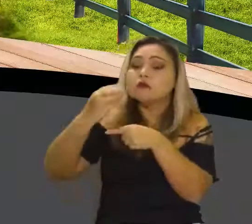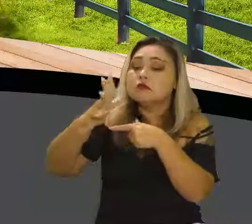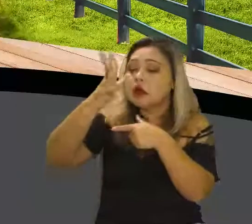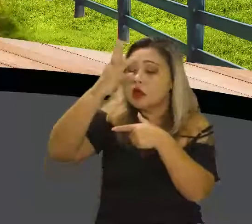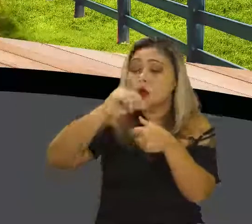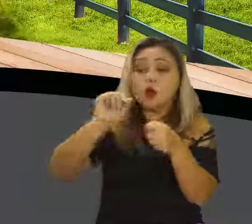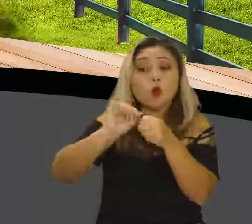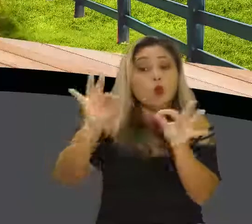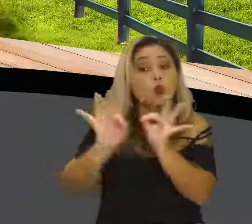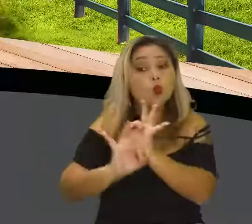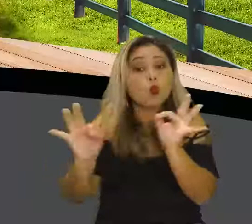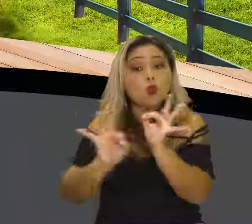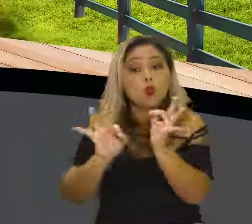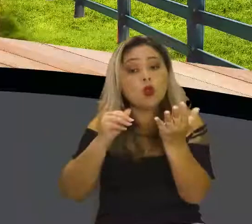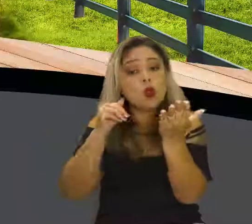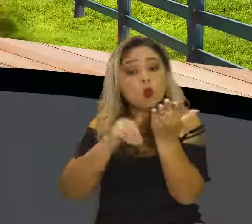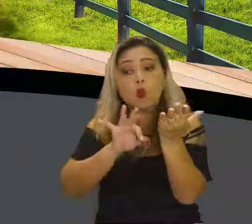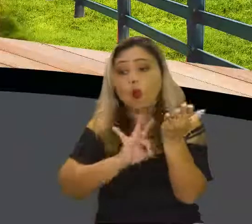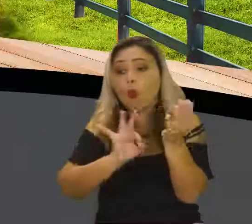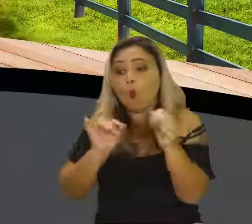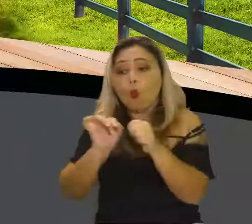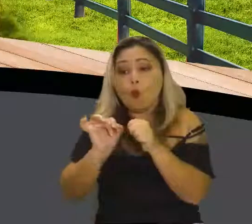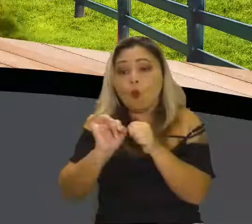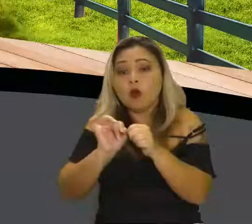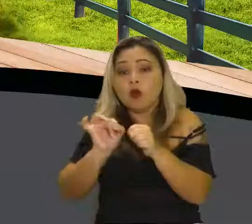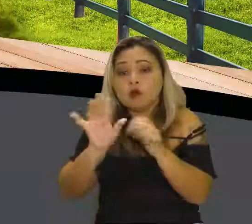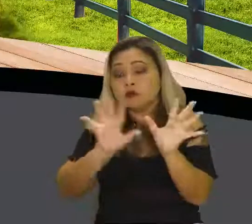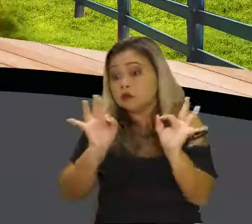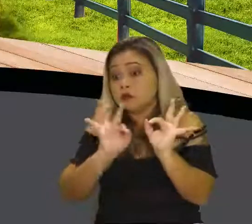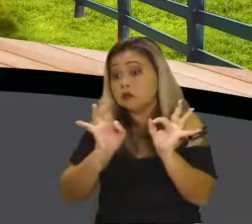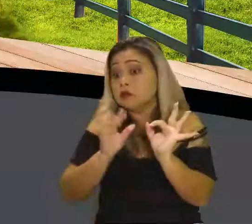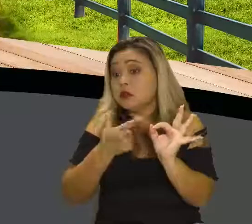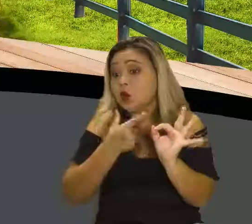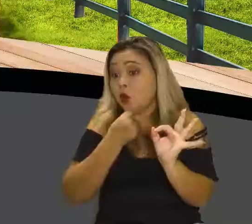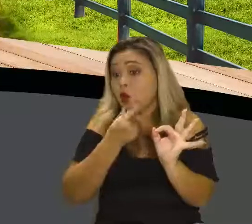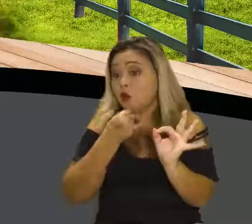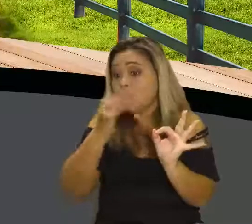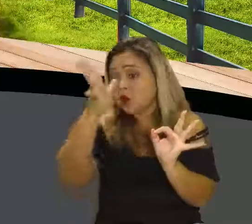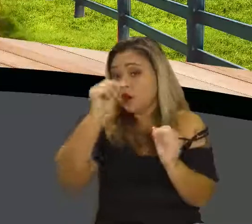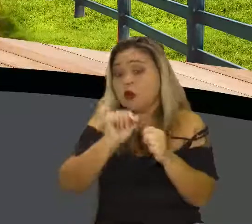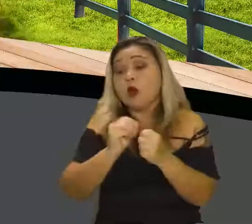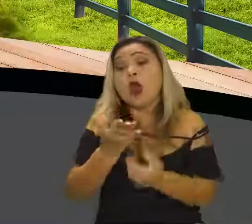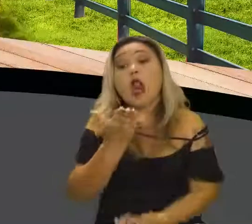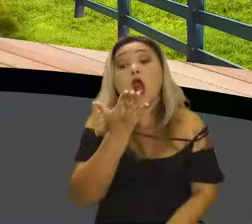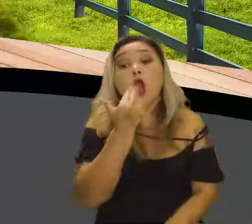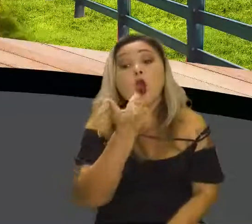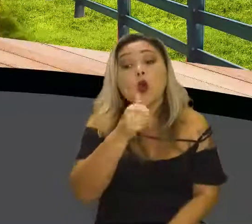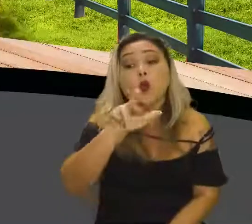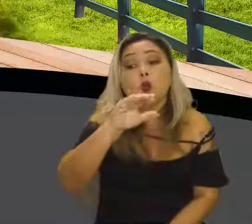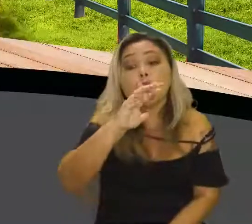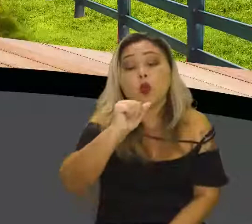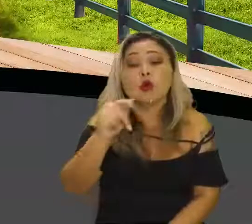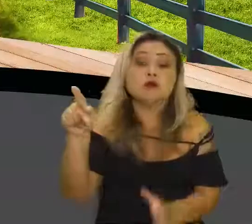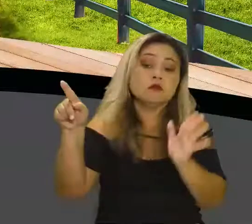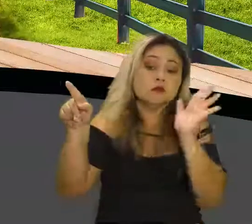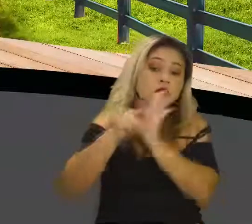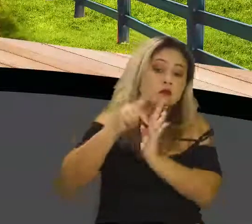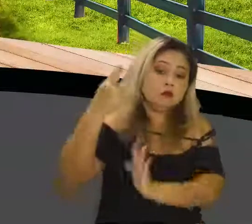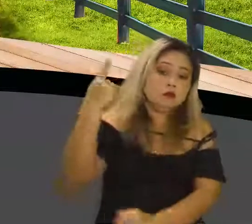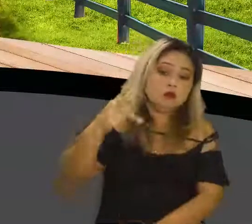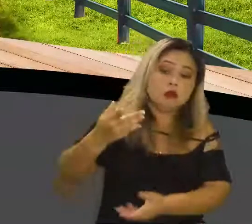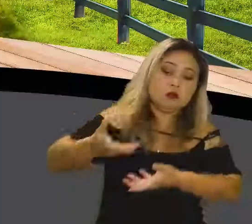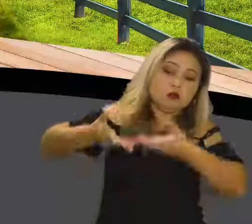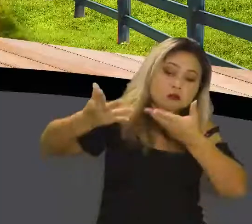que nunca teve intercurso sexual com um galo. Ela come ração, uma ração própria para a postura